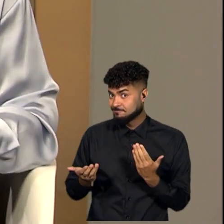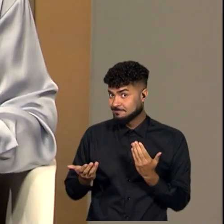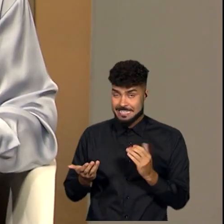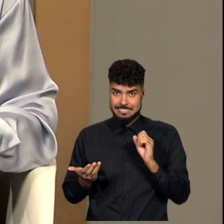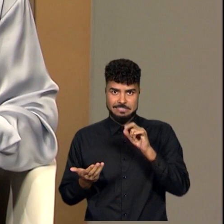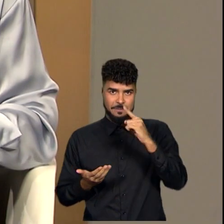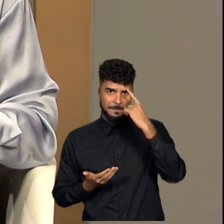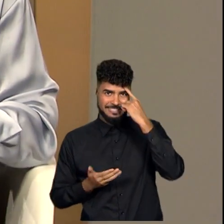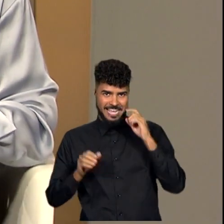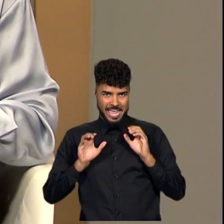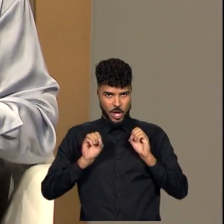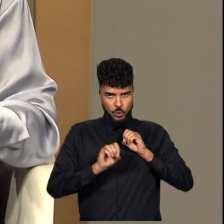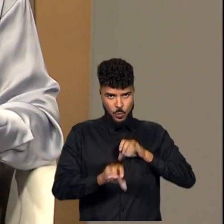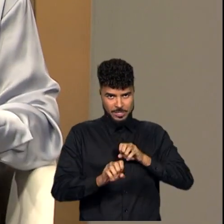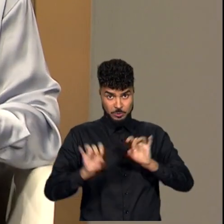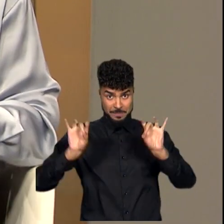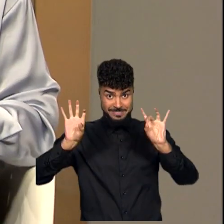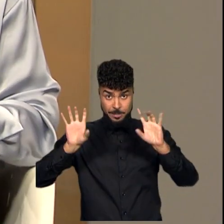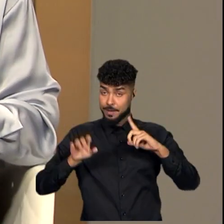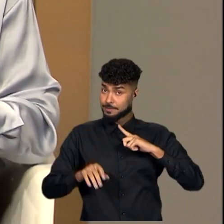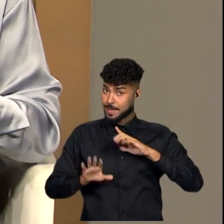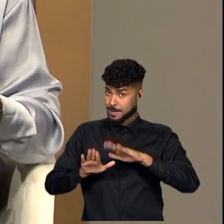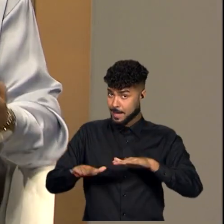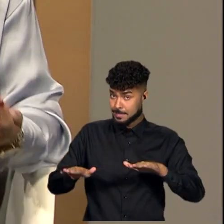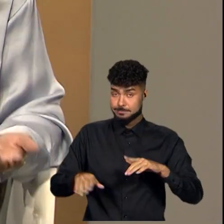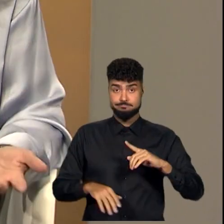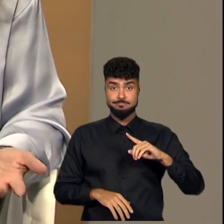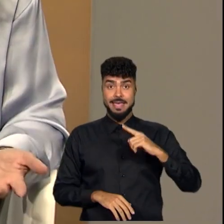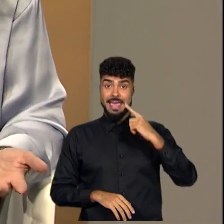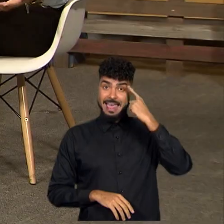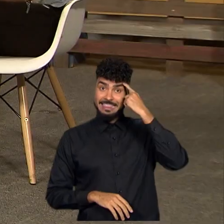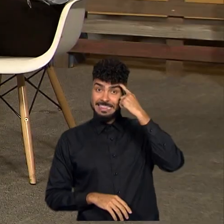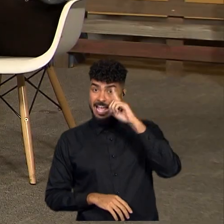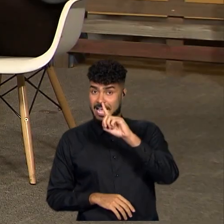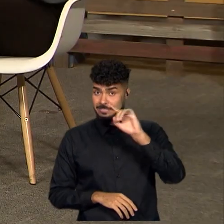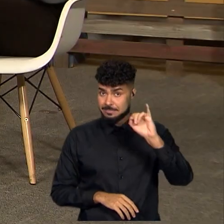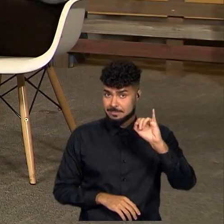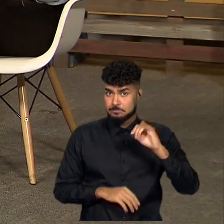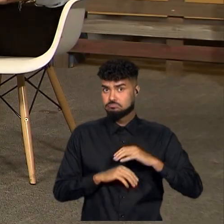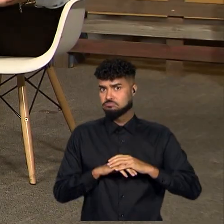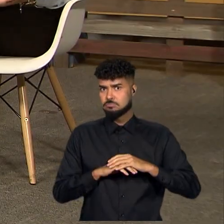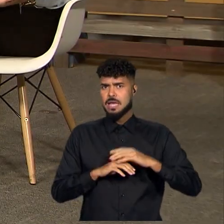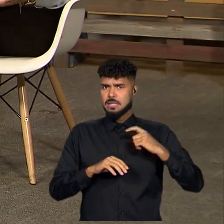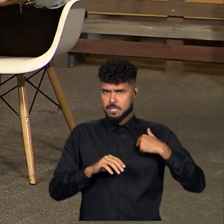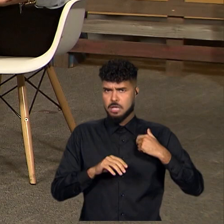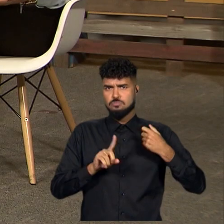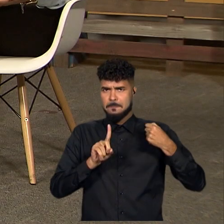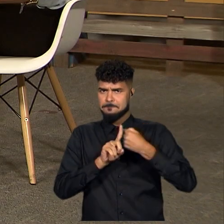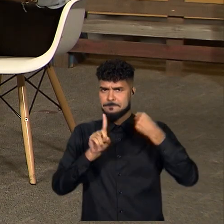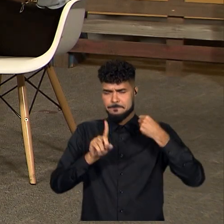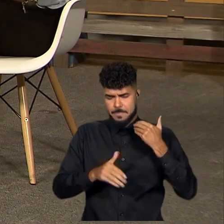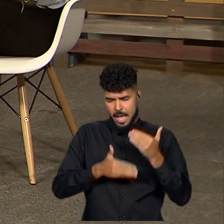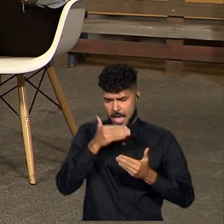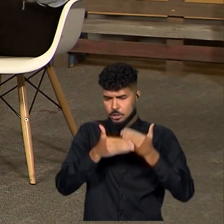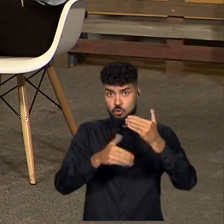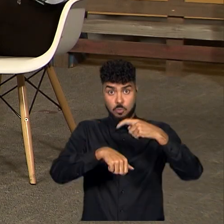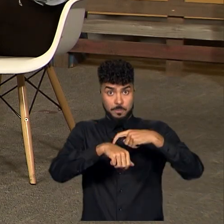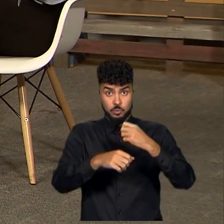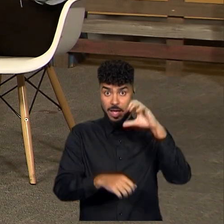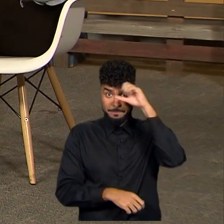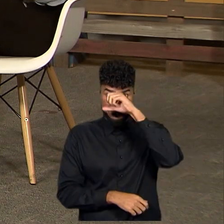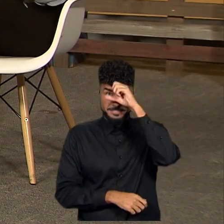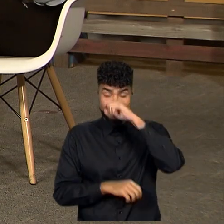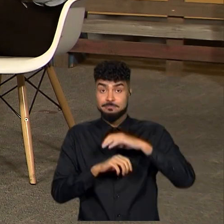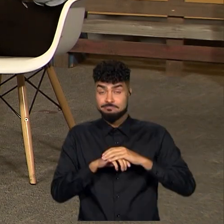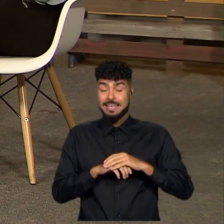pensar na educação especial, nós temos crianças com deficiência intelectual, que tem um impacto bastante significativo na aprendizagem, e temos crianças